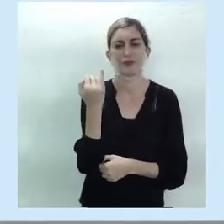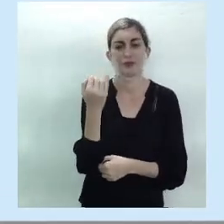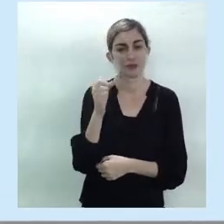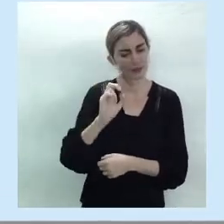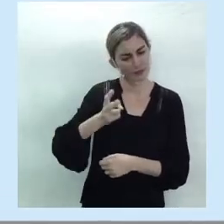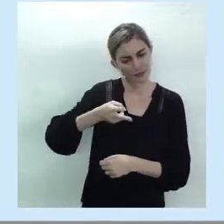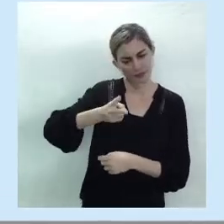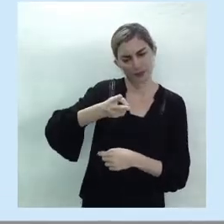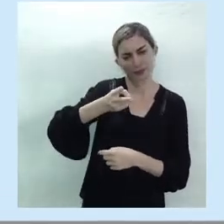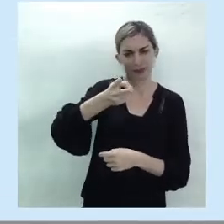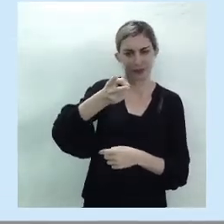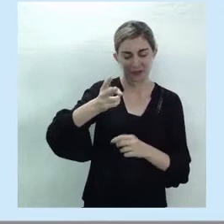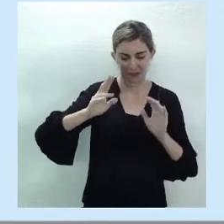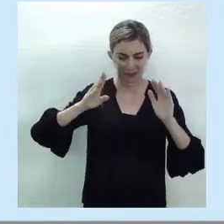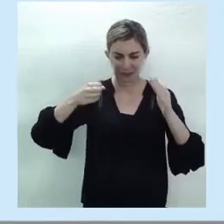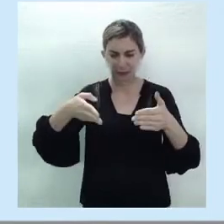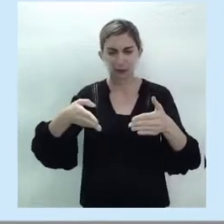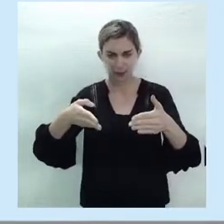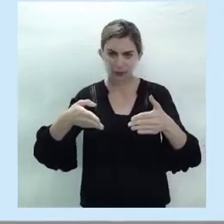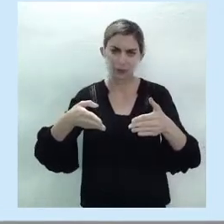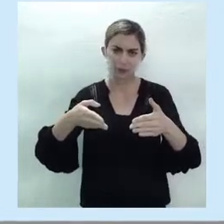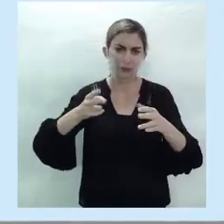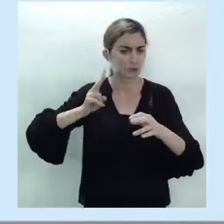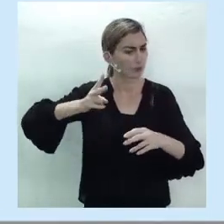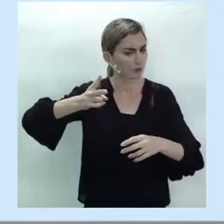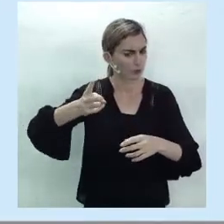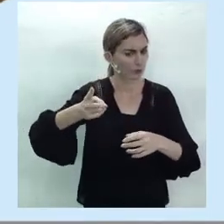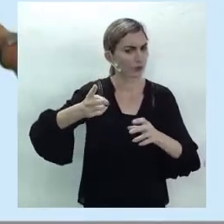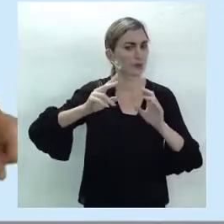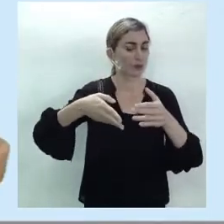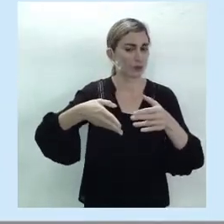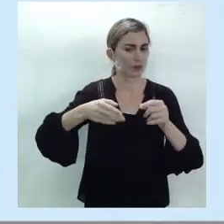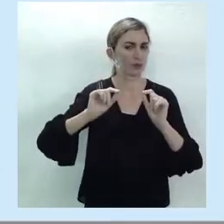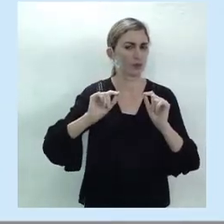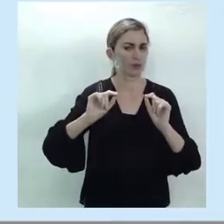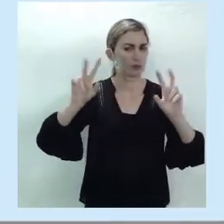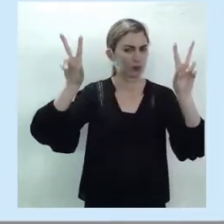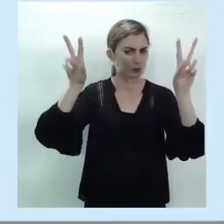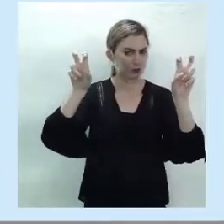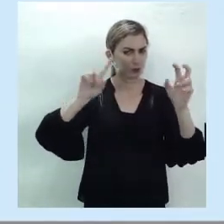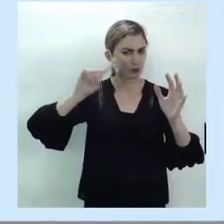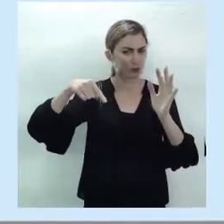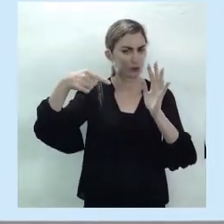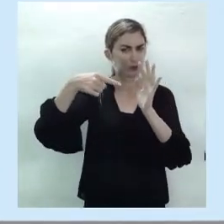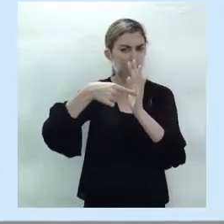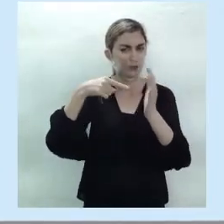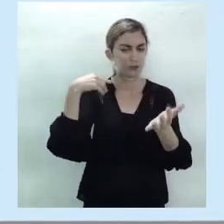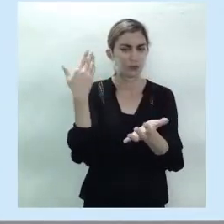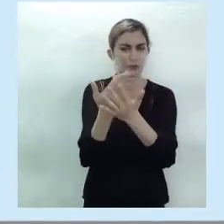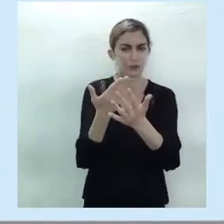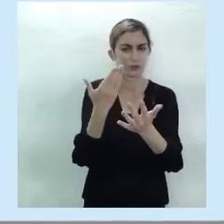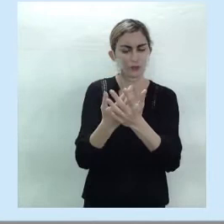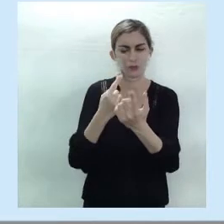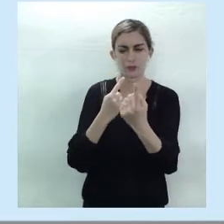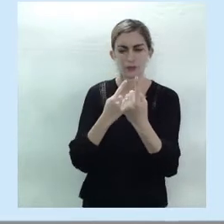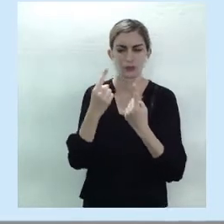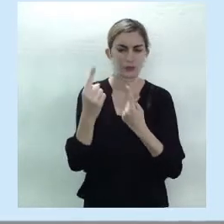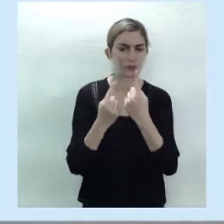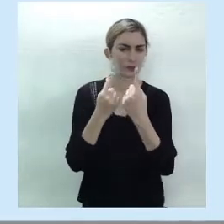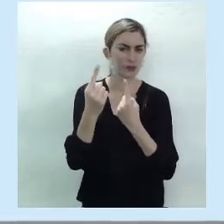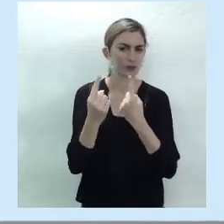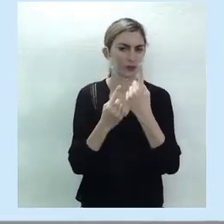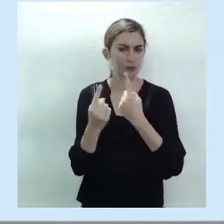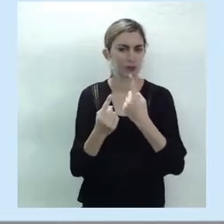fundamental. Sempre voltando ao título, ao objetivo de nossa aula. É o